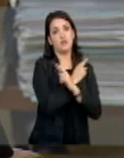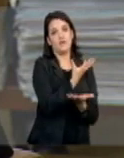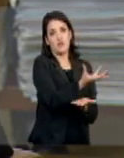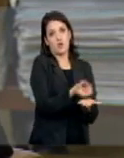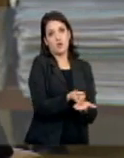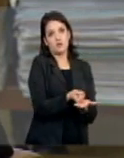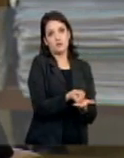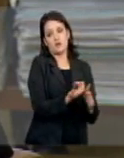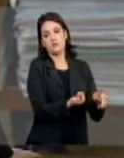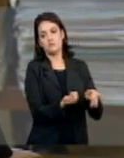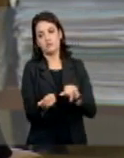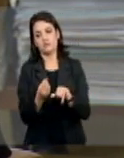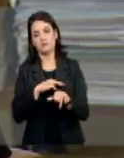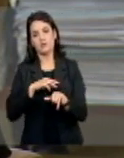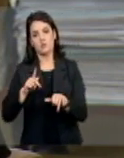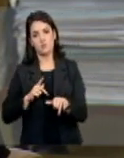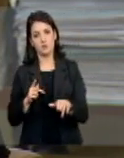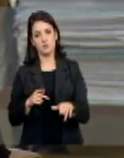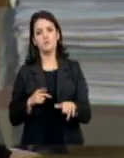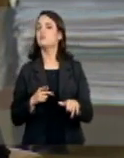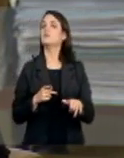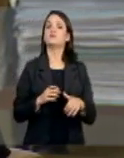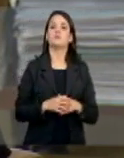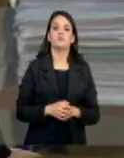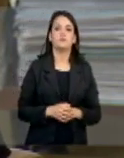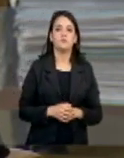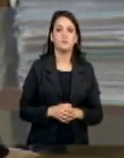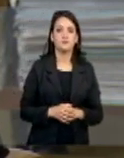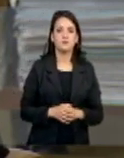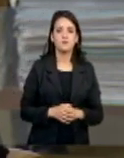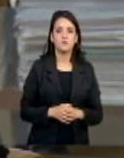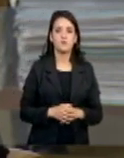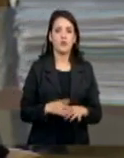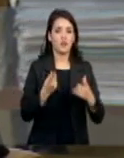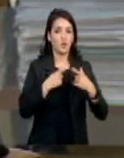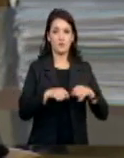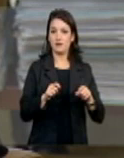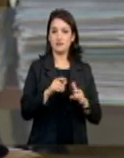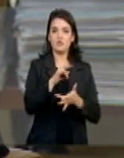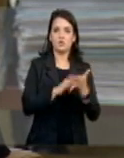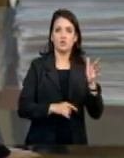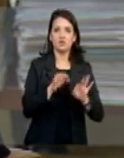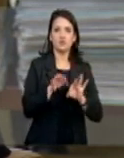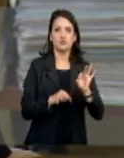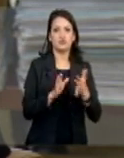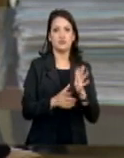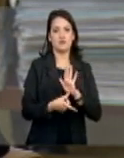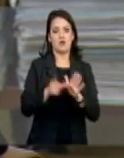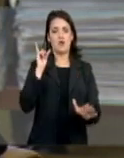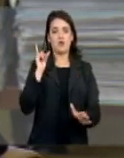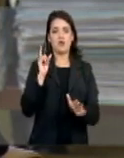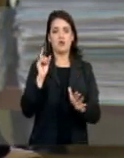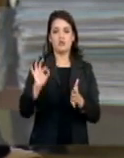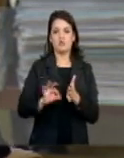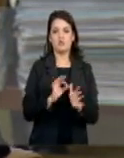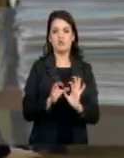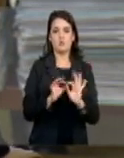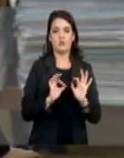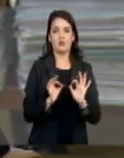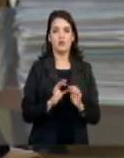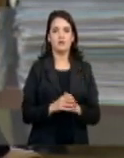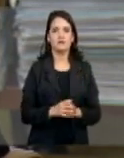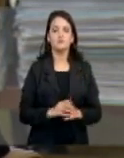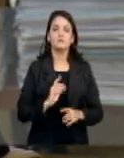no legítimo exercício do seu dever de fiscalizar sem autorização prévia do poder judiciário a seguir o presidente é